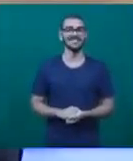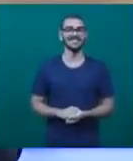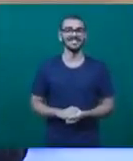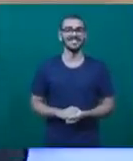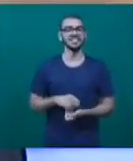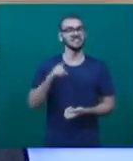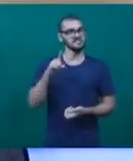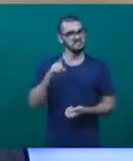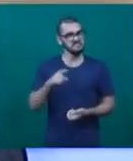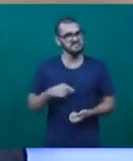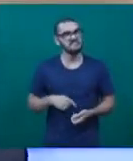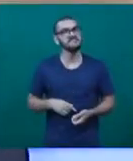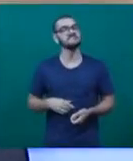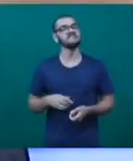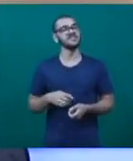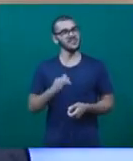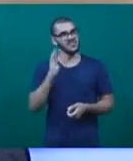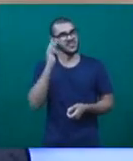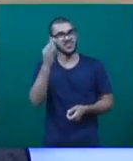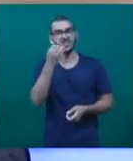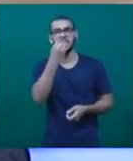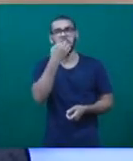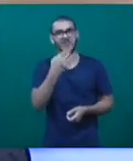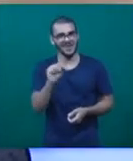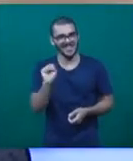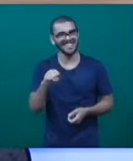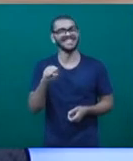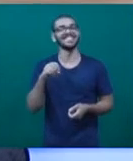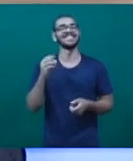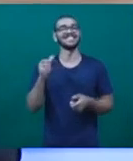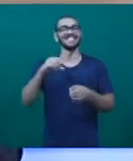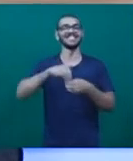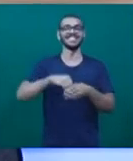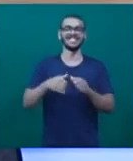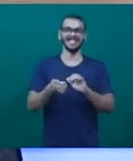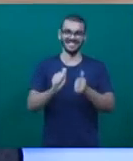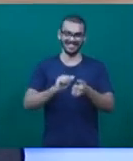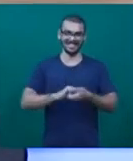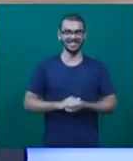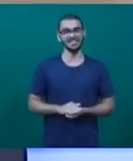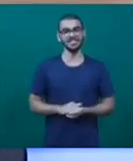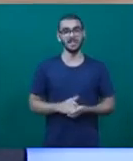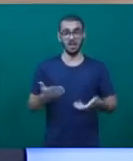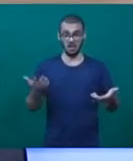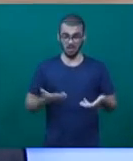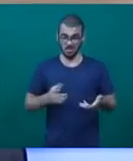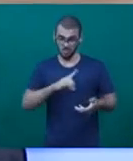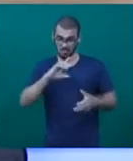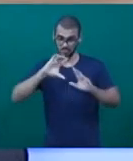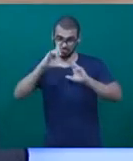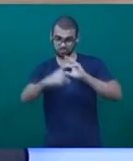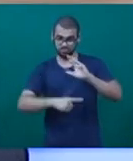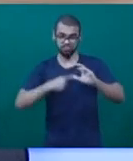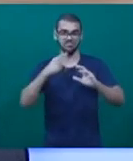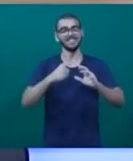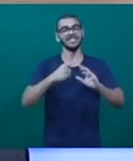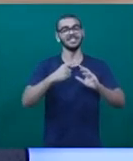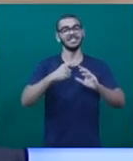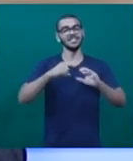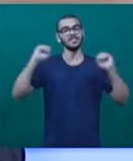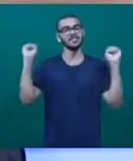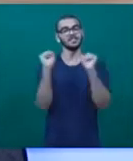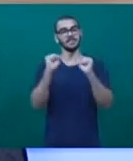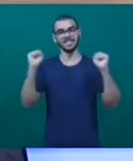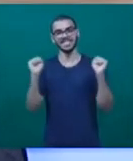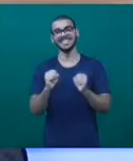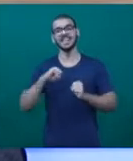Esse Enzo aí promete mesmo, e com certeza vai ter um futuro brilhante no esporte. E falando nisso, hoje é comemorado o Dia Mundial da Atividade Física.